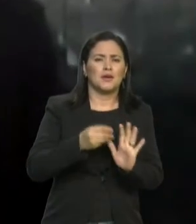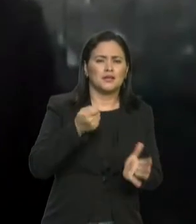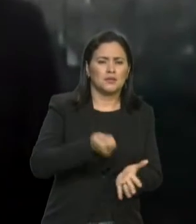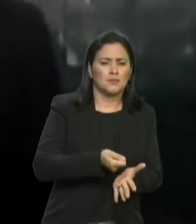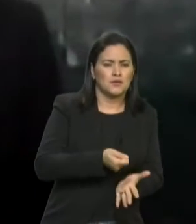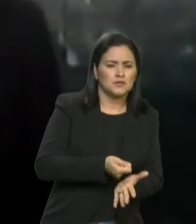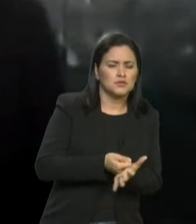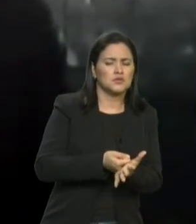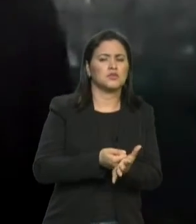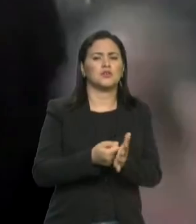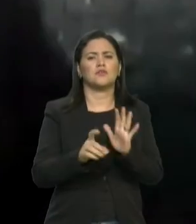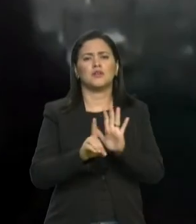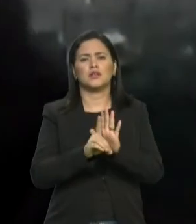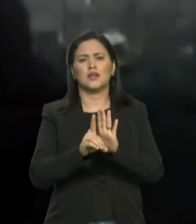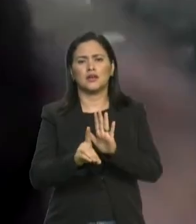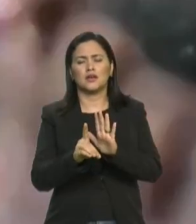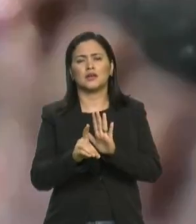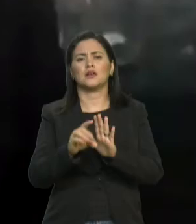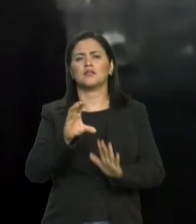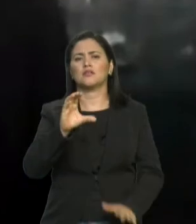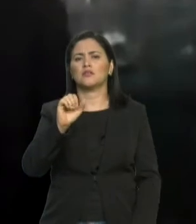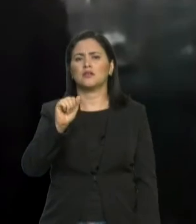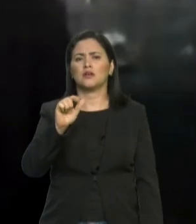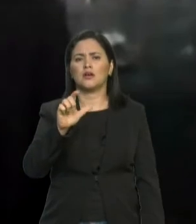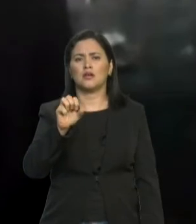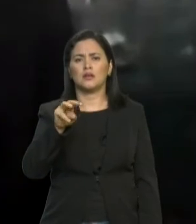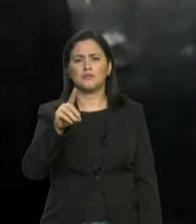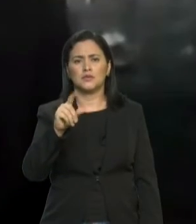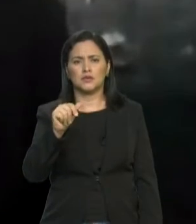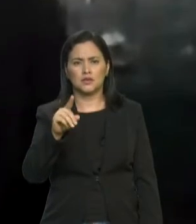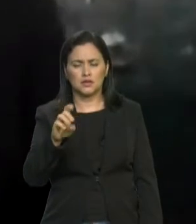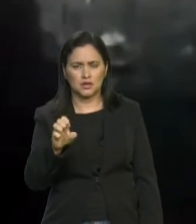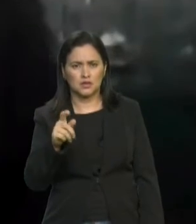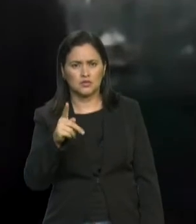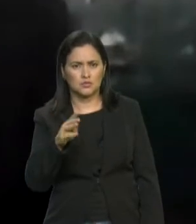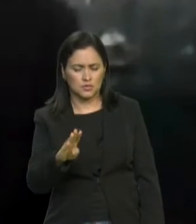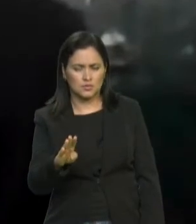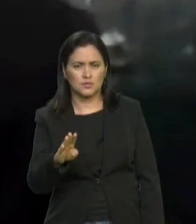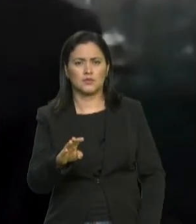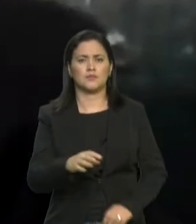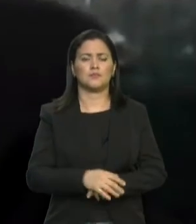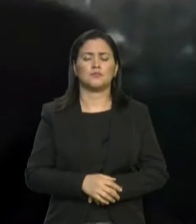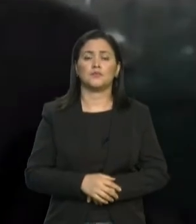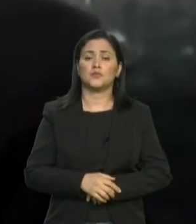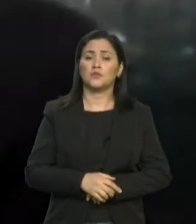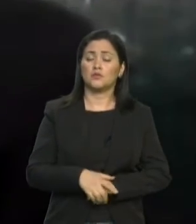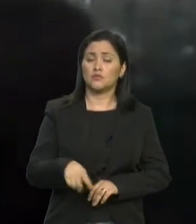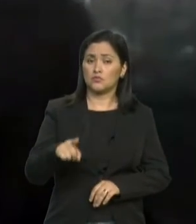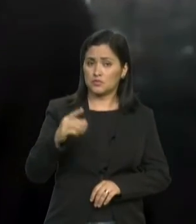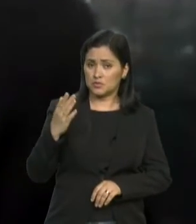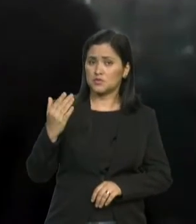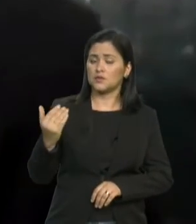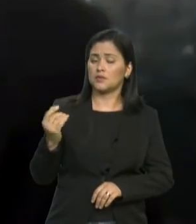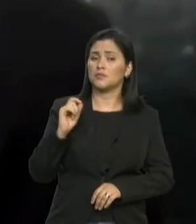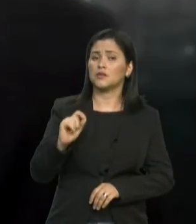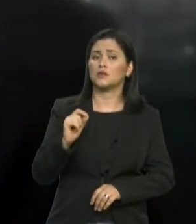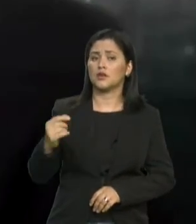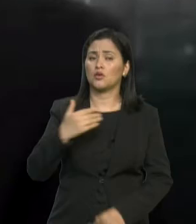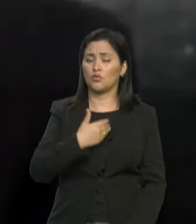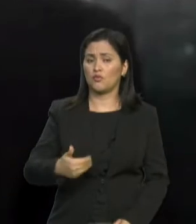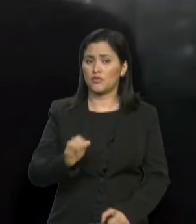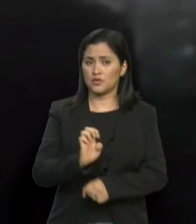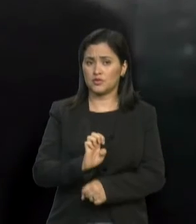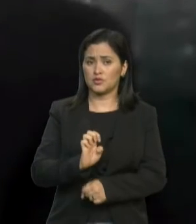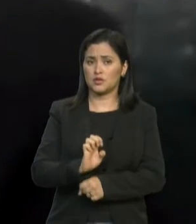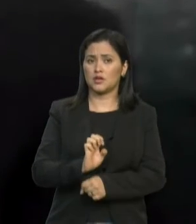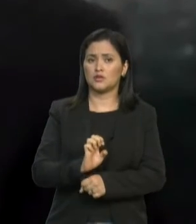ter certeza que o governo do Estado já tem os seus escolhidos. Nós temos uma grande quantidade de secretários já gastando dinheiro